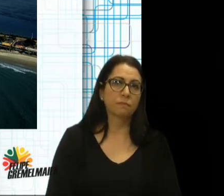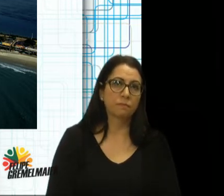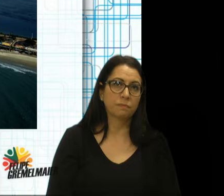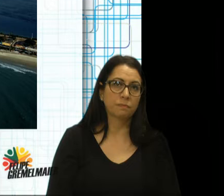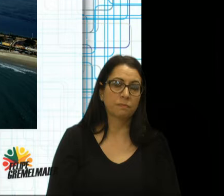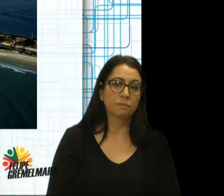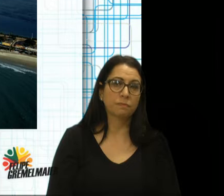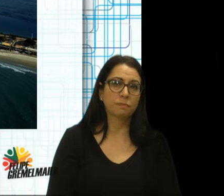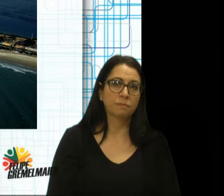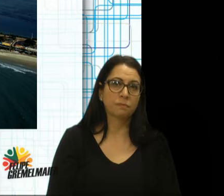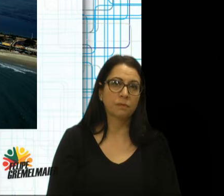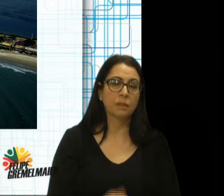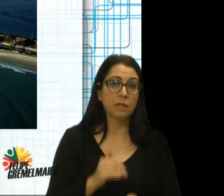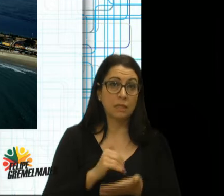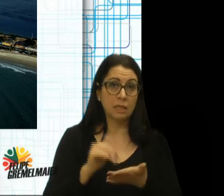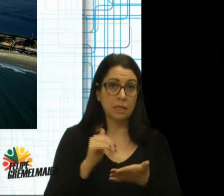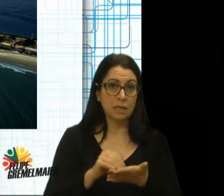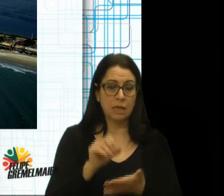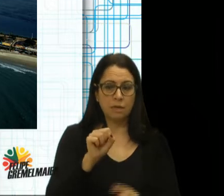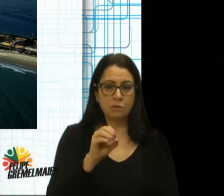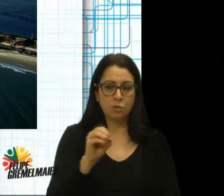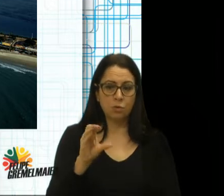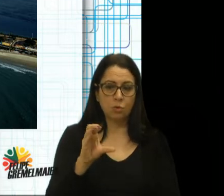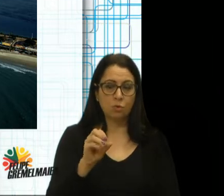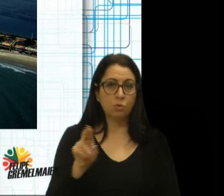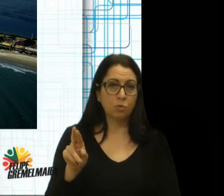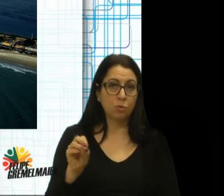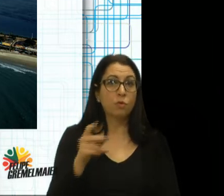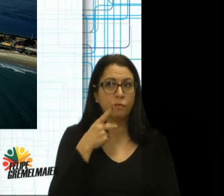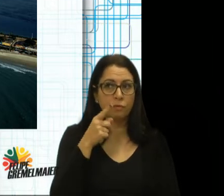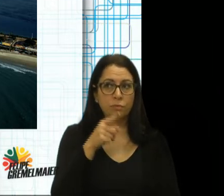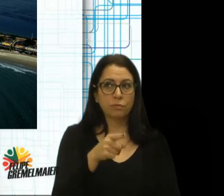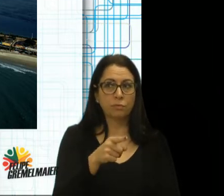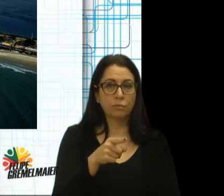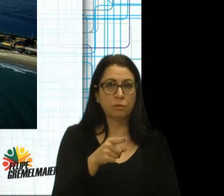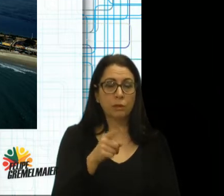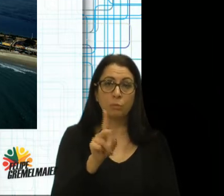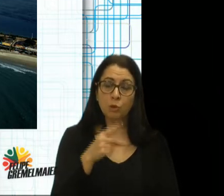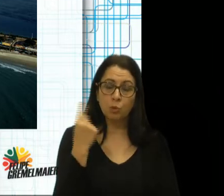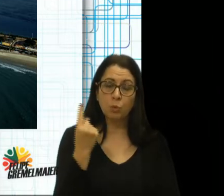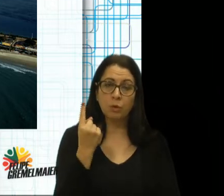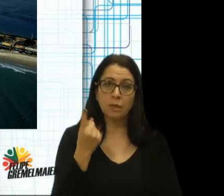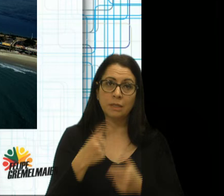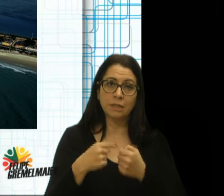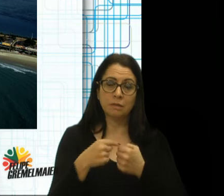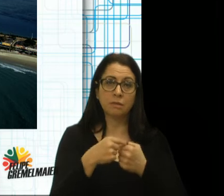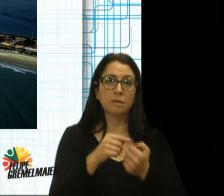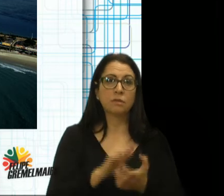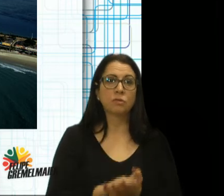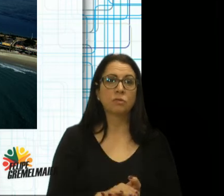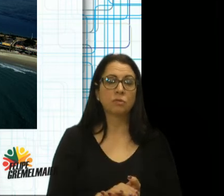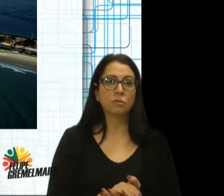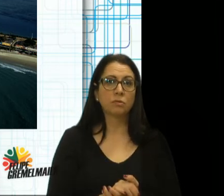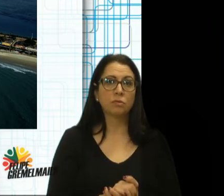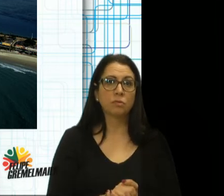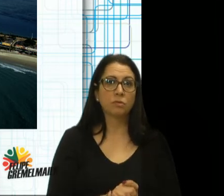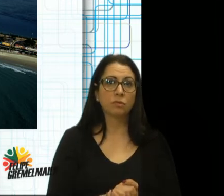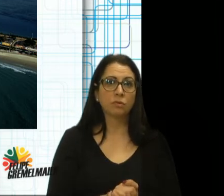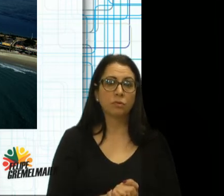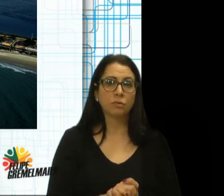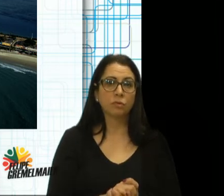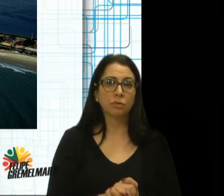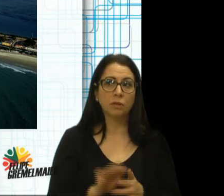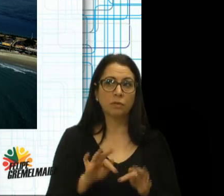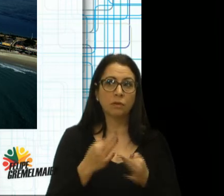E a secretária Socorro, ela referiu isso. Porque a única cidade, uma das únicas cidades em que a